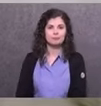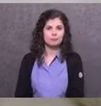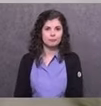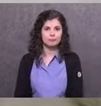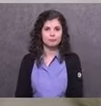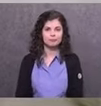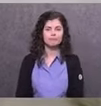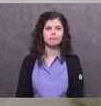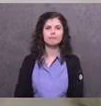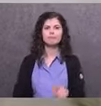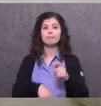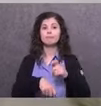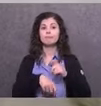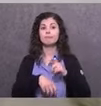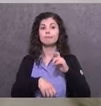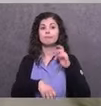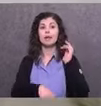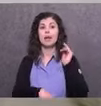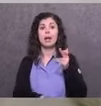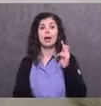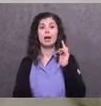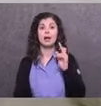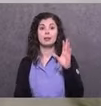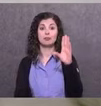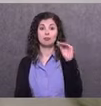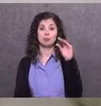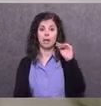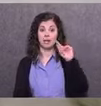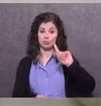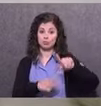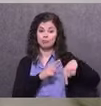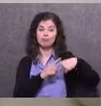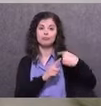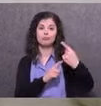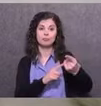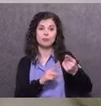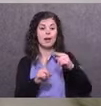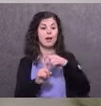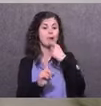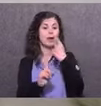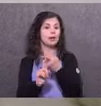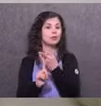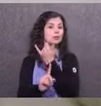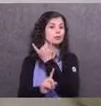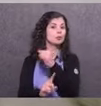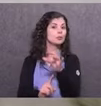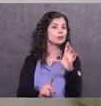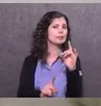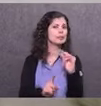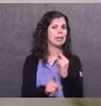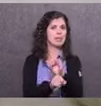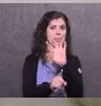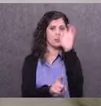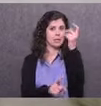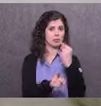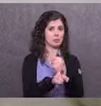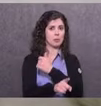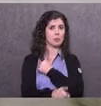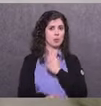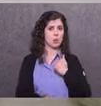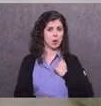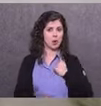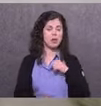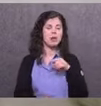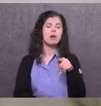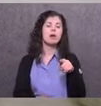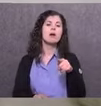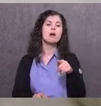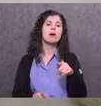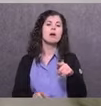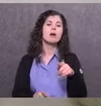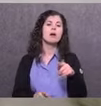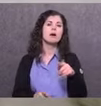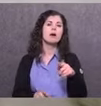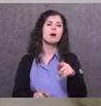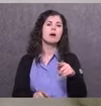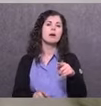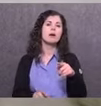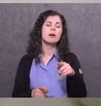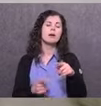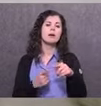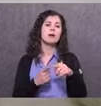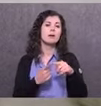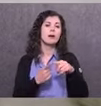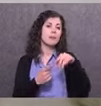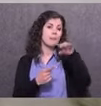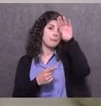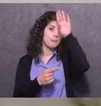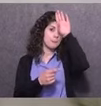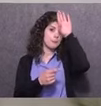10 anos depois, em 2016, também na Polónia, o nosso Papa Francisco